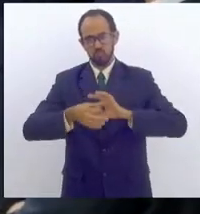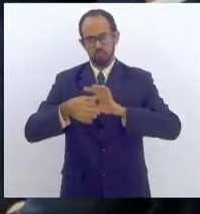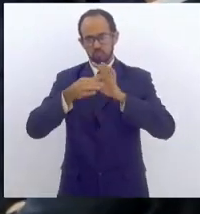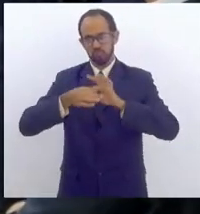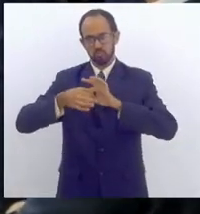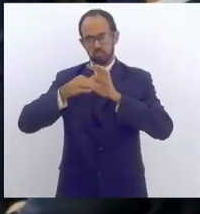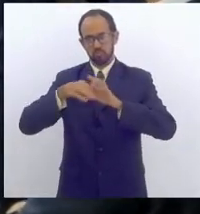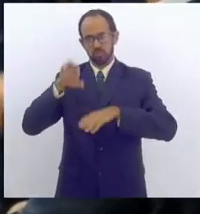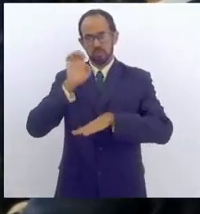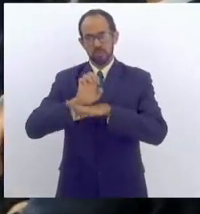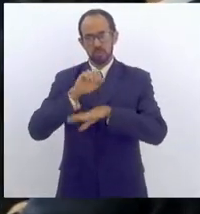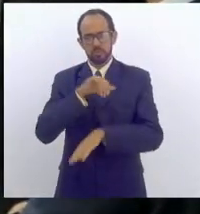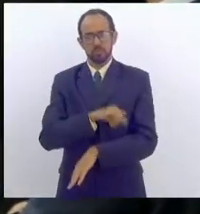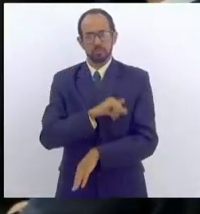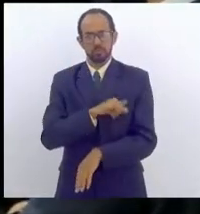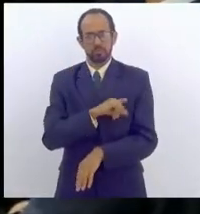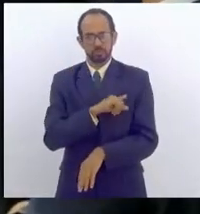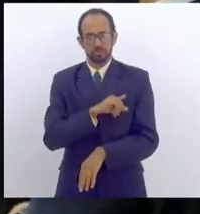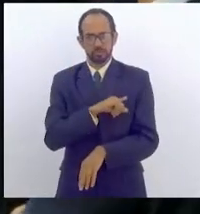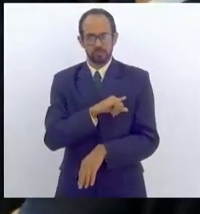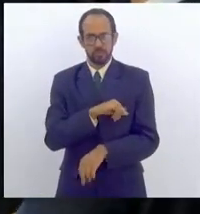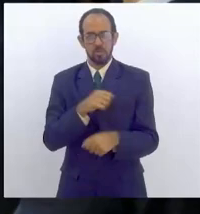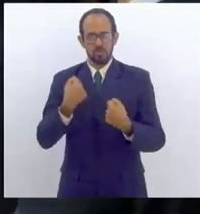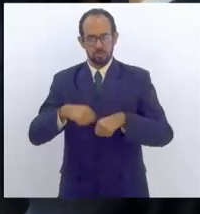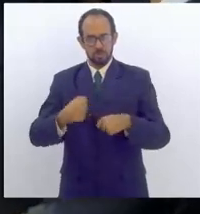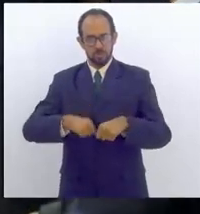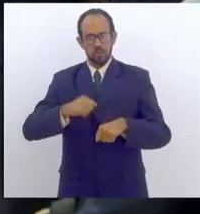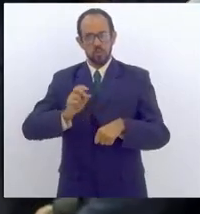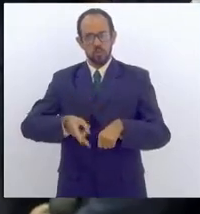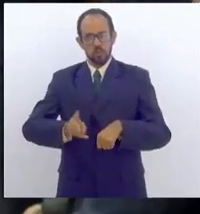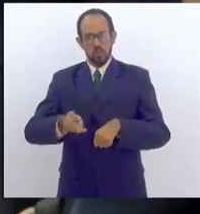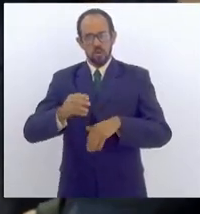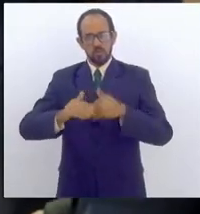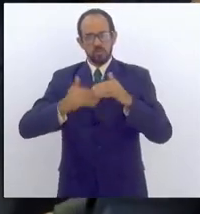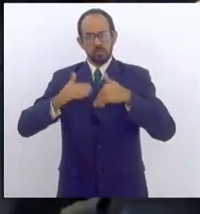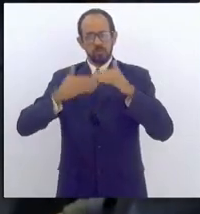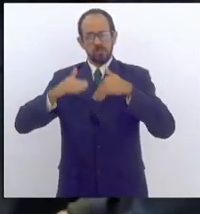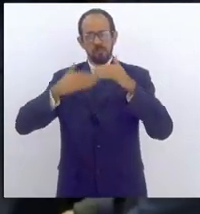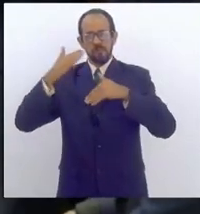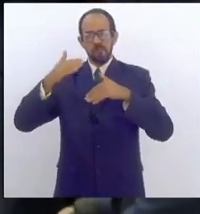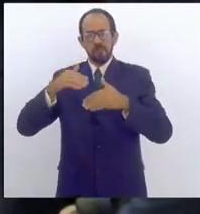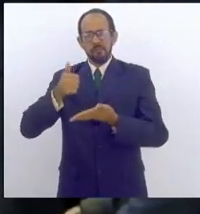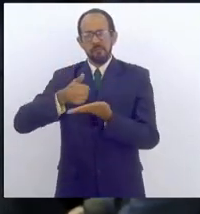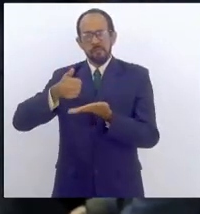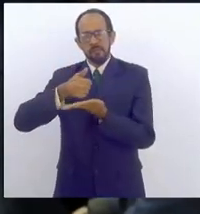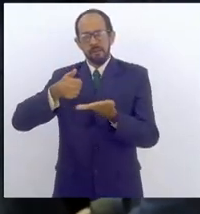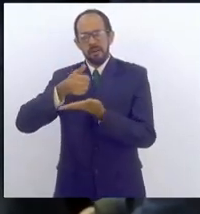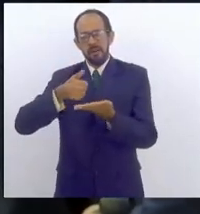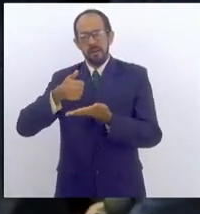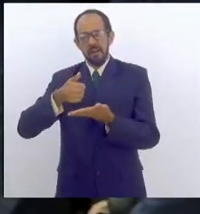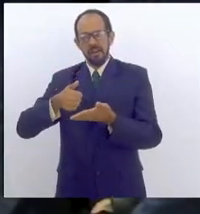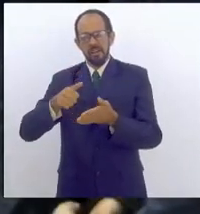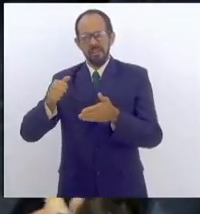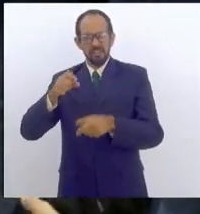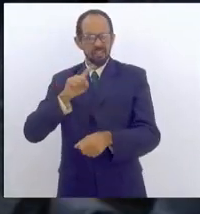Janeiro tem que seguir desenvolvendo e a sua base forte e